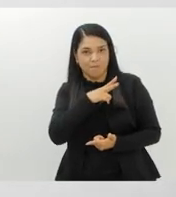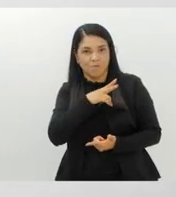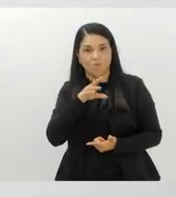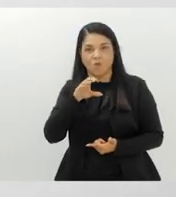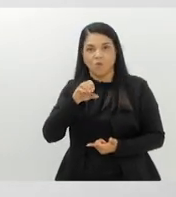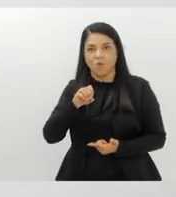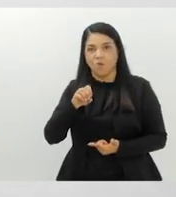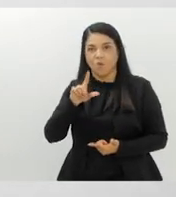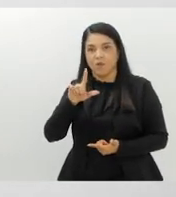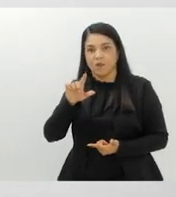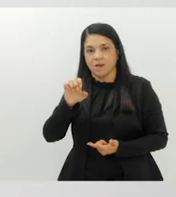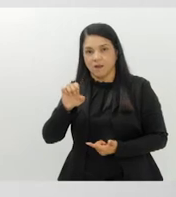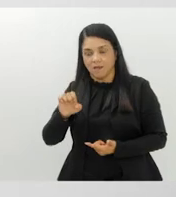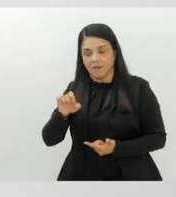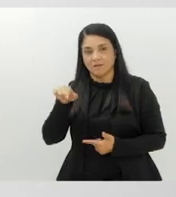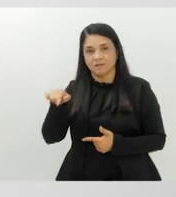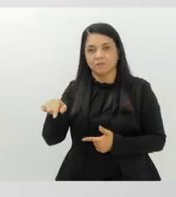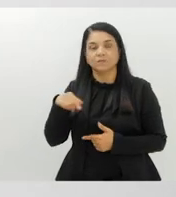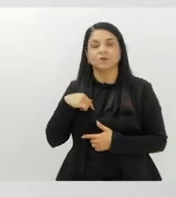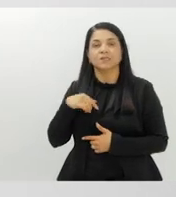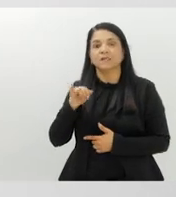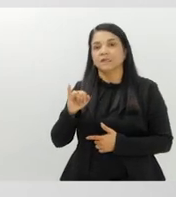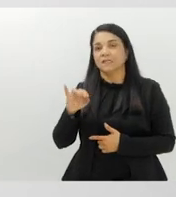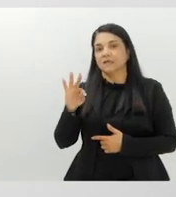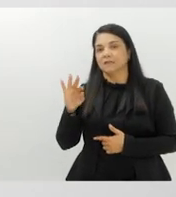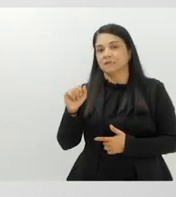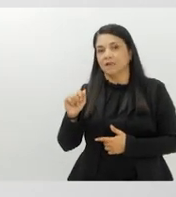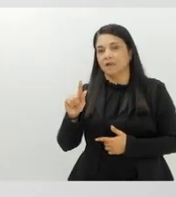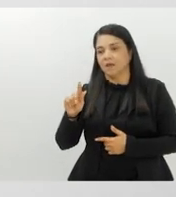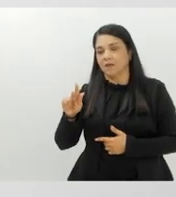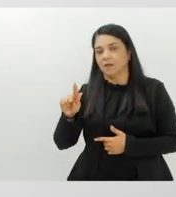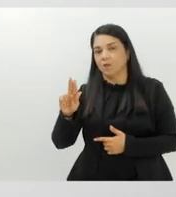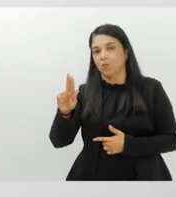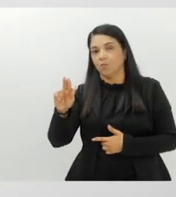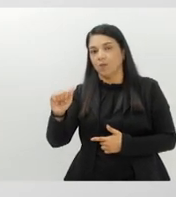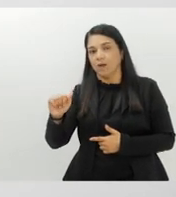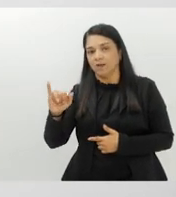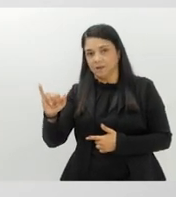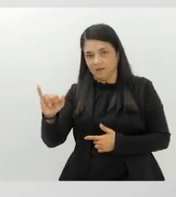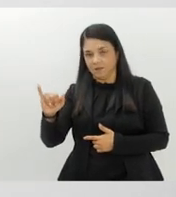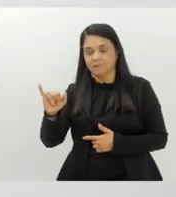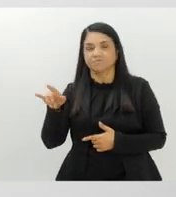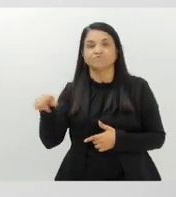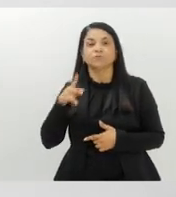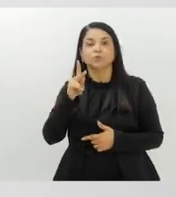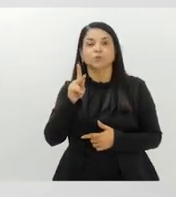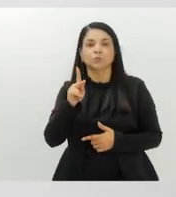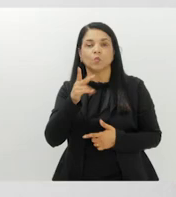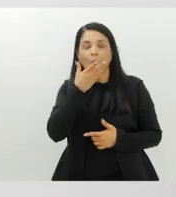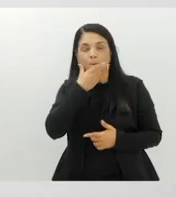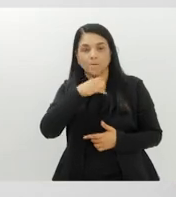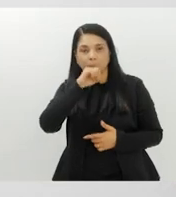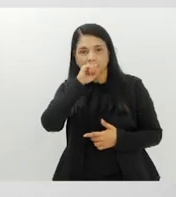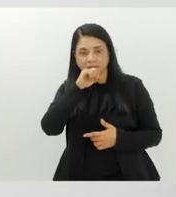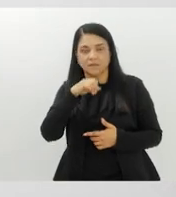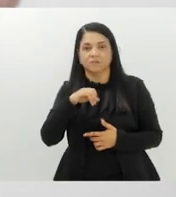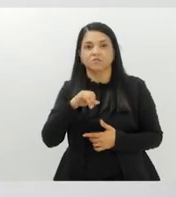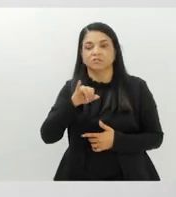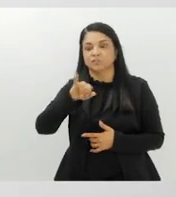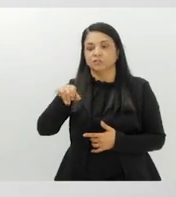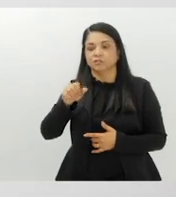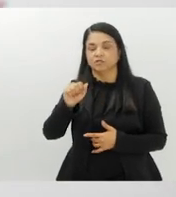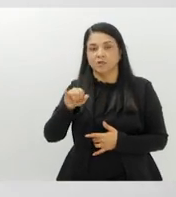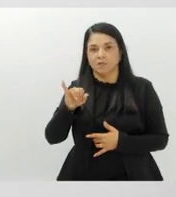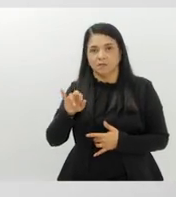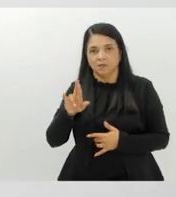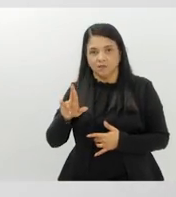Oxum Apará, que fica em Itaguaí, do saudoso pai Jair de Ogum. E a gente também recolheu alguns objetos